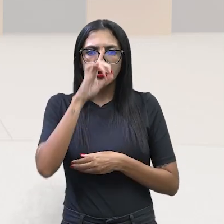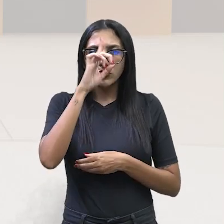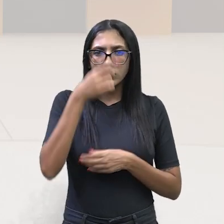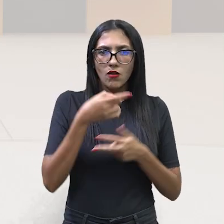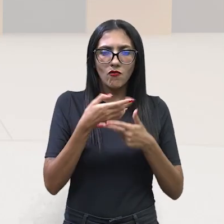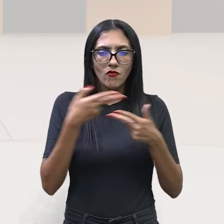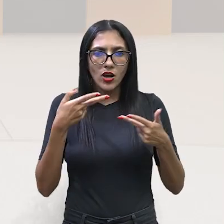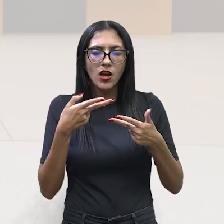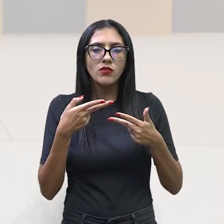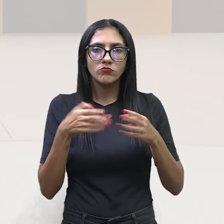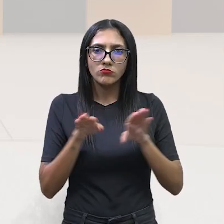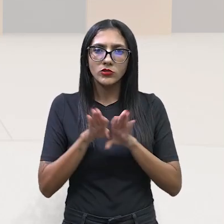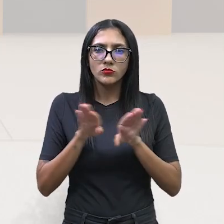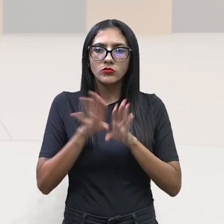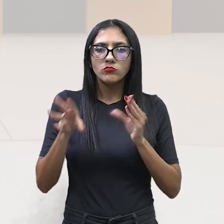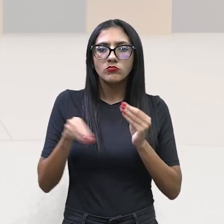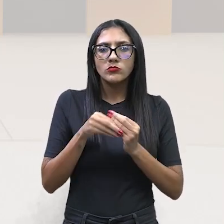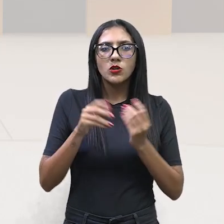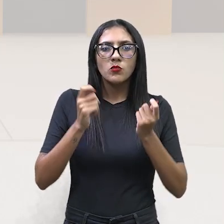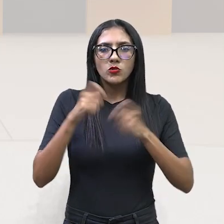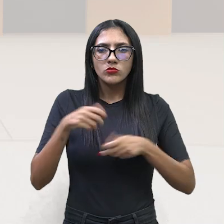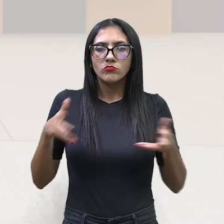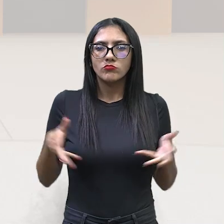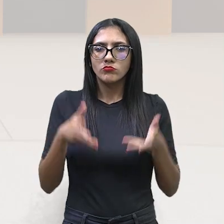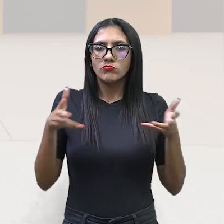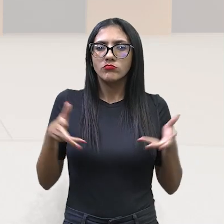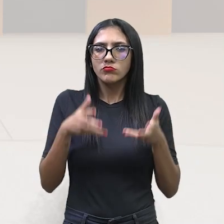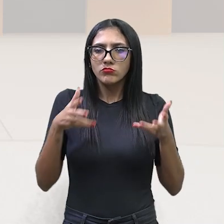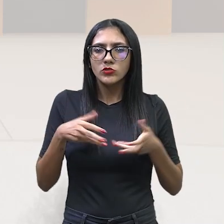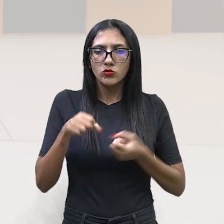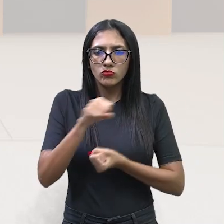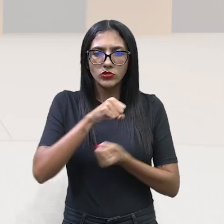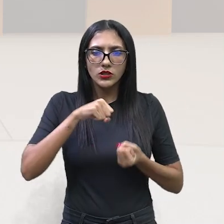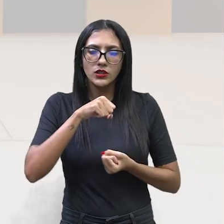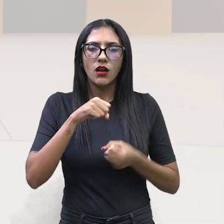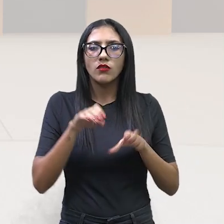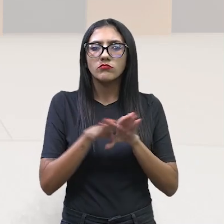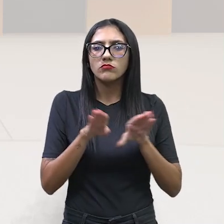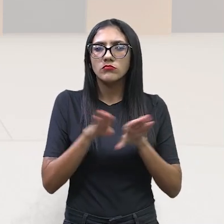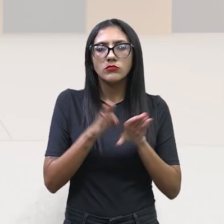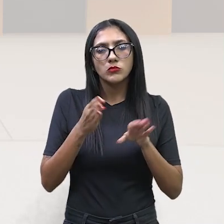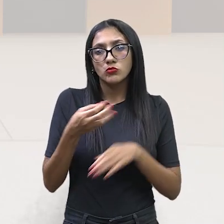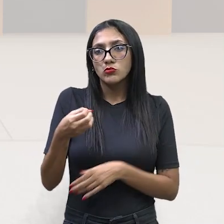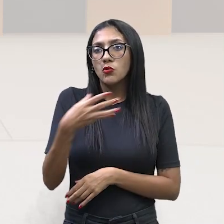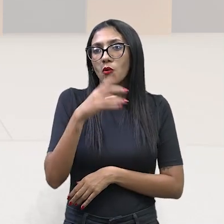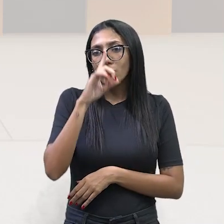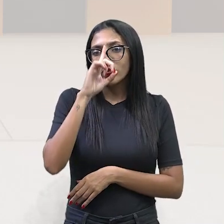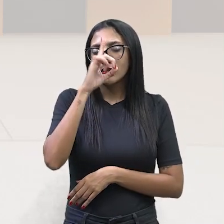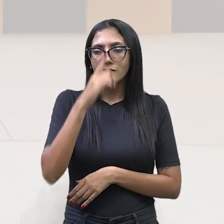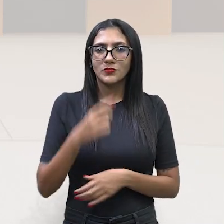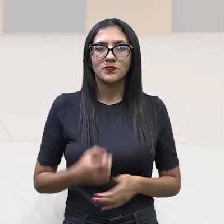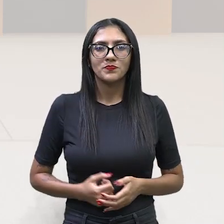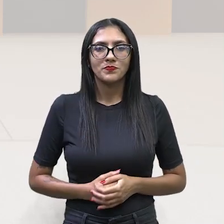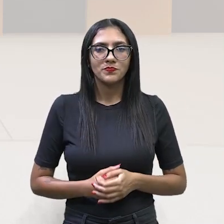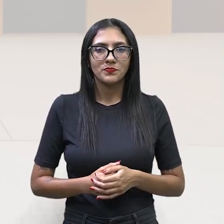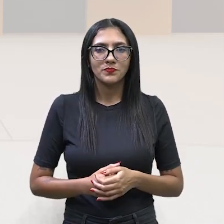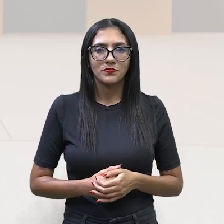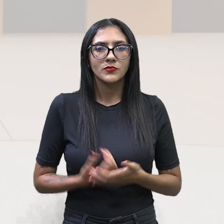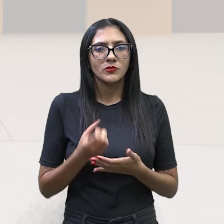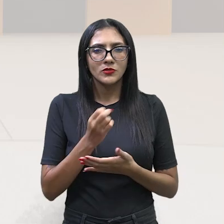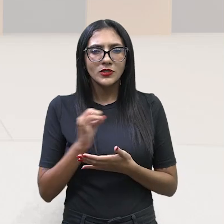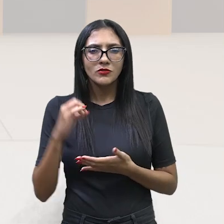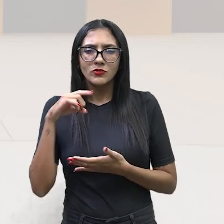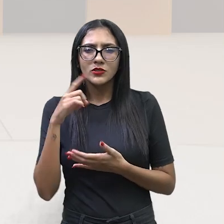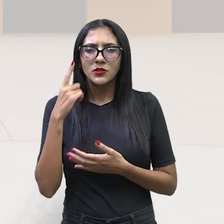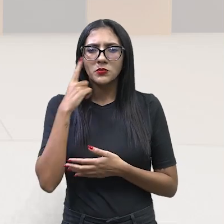também contribuem para um desenvolvimento mais sustentável e inovador. E para quem pensou aí no início da aula que a gente vinha